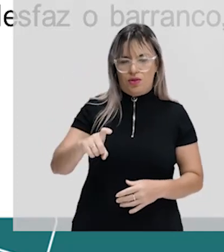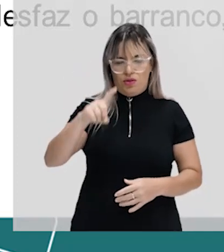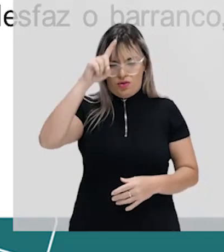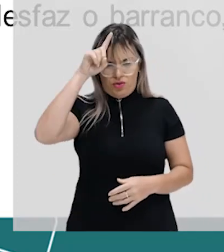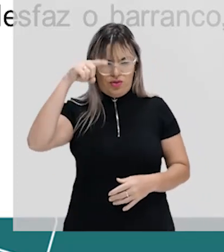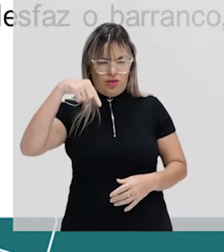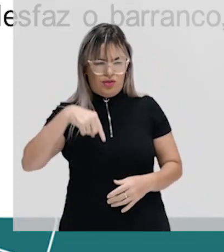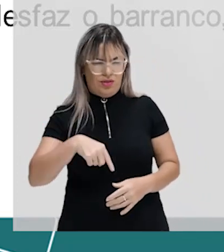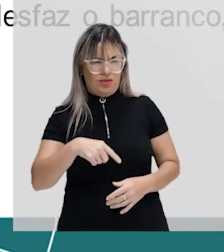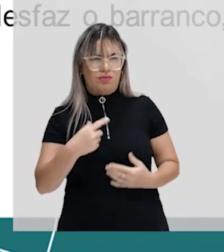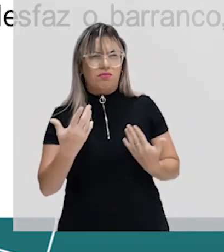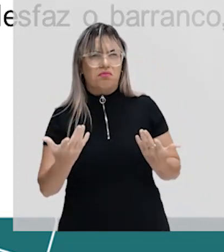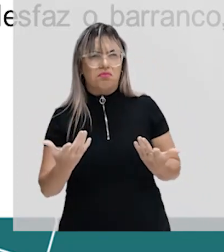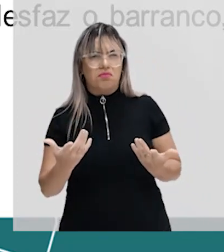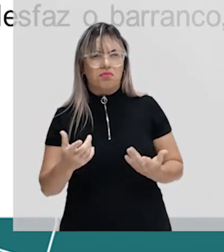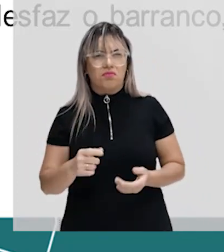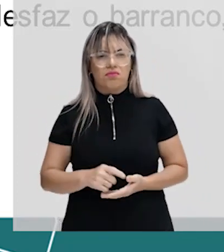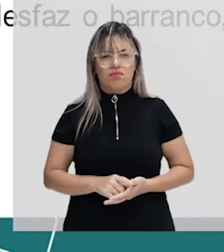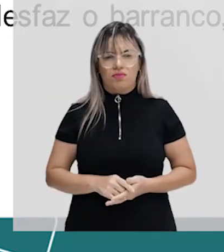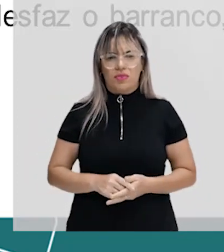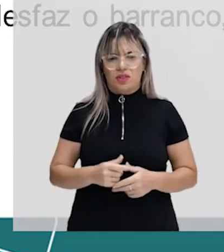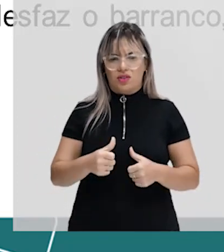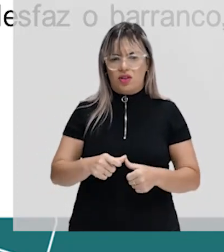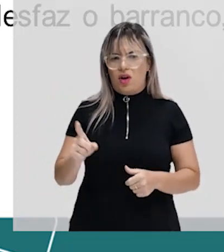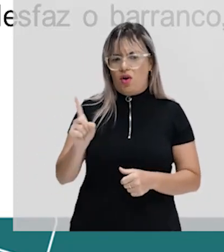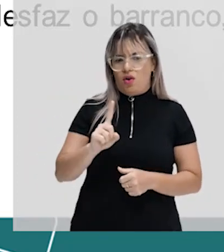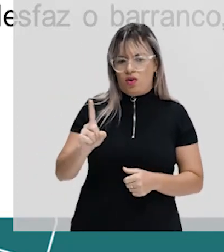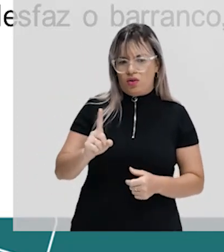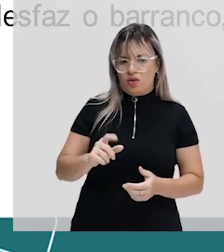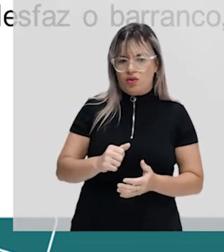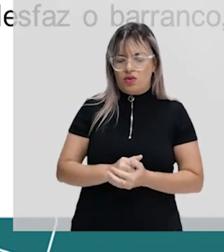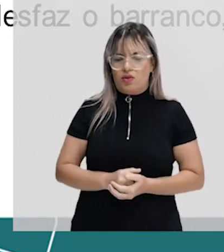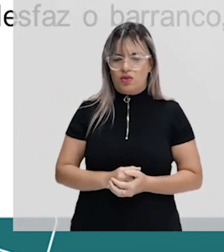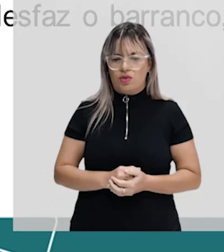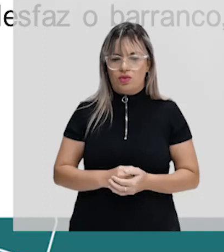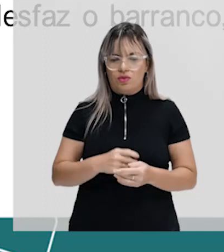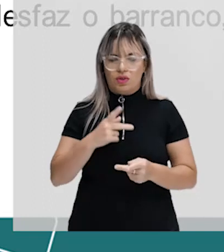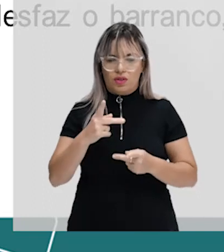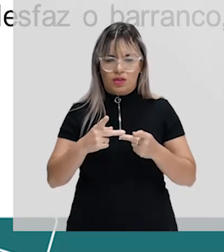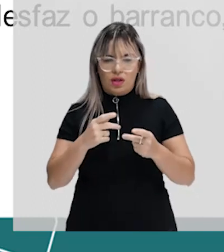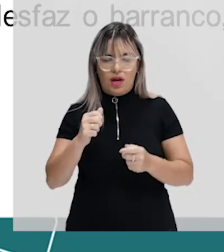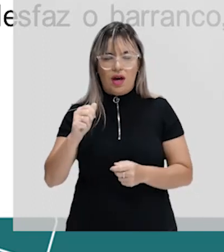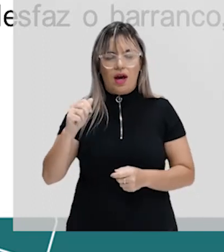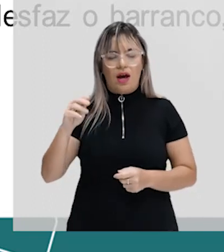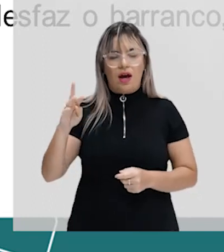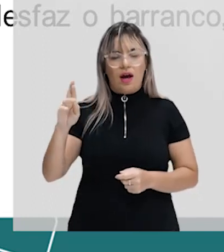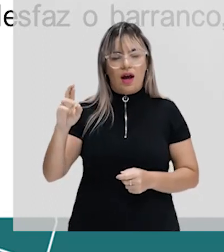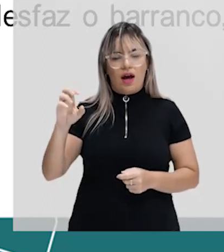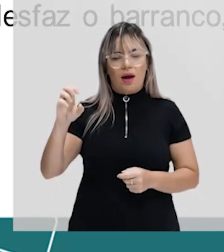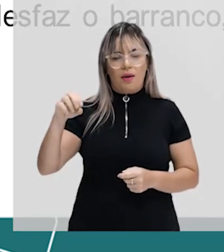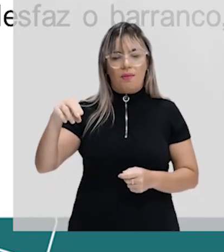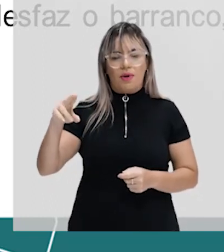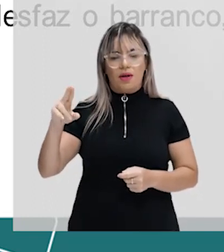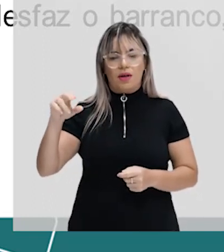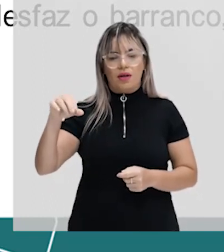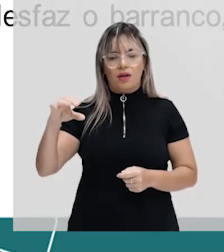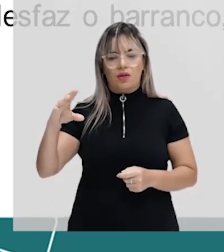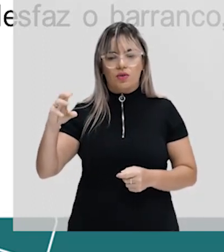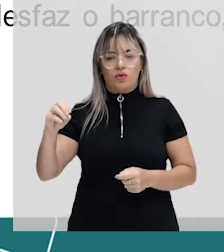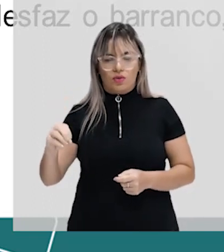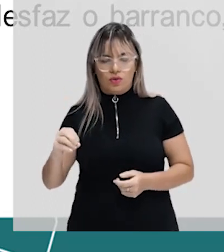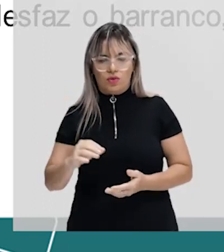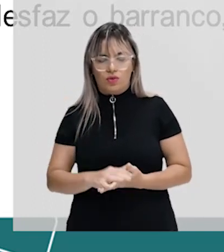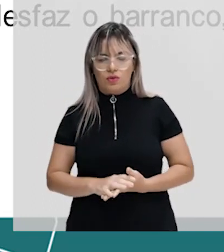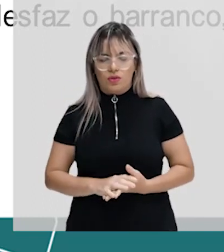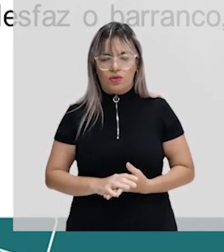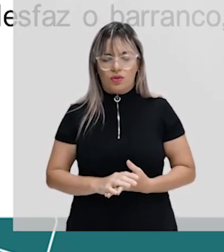o dito. Abre anúncio. Essas melancolias, o senhor vê. Existe cachoeira? E pois?